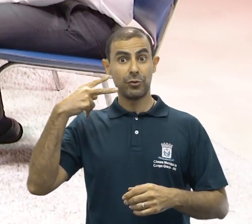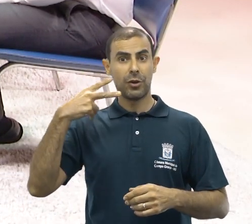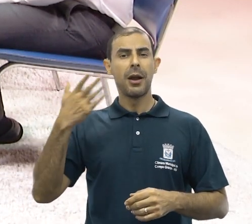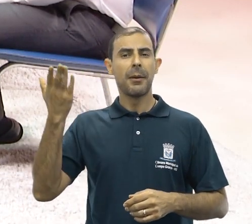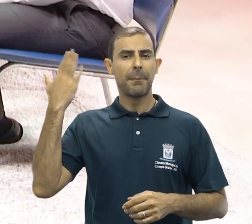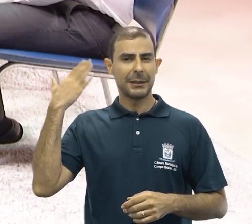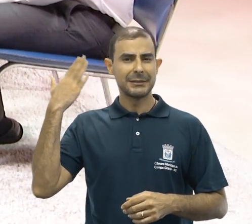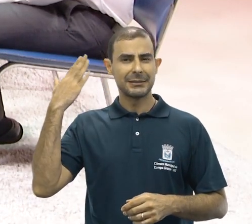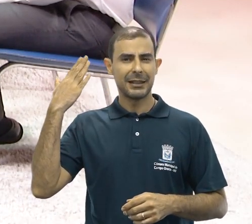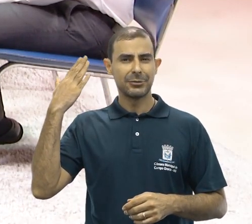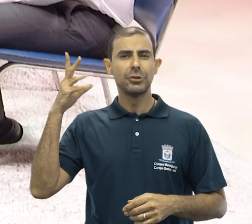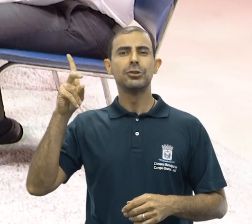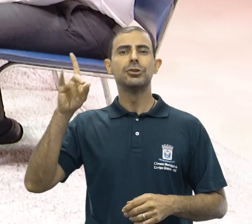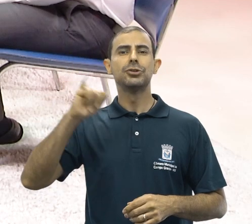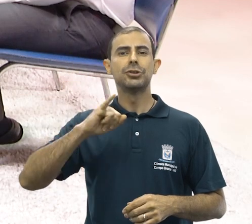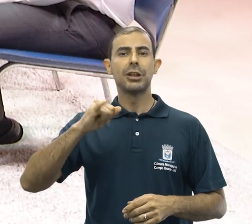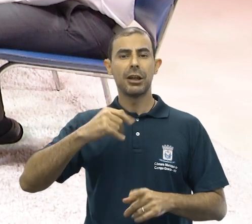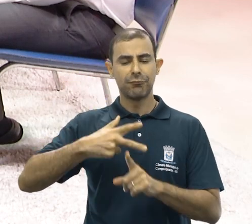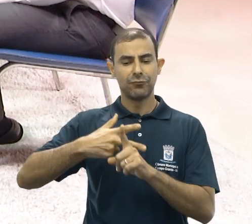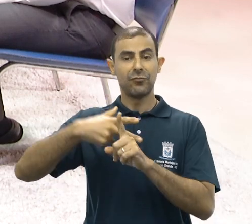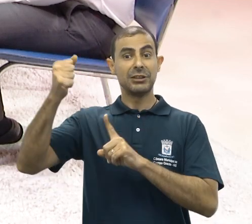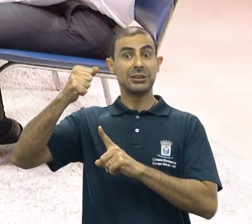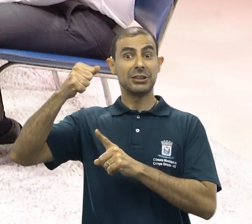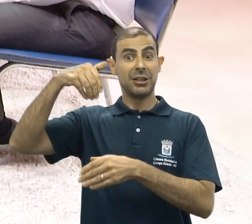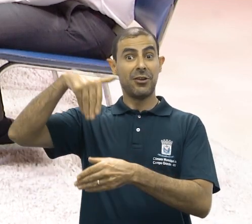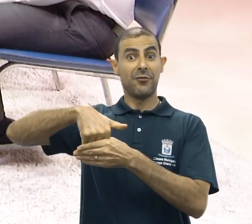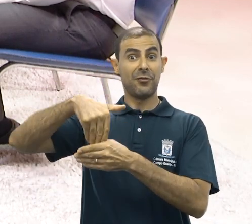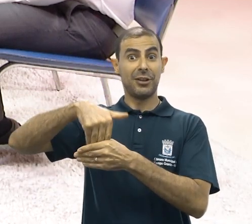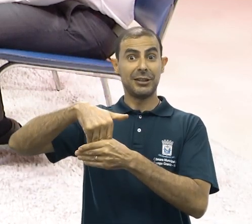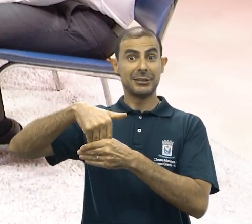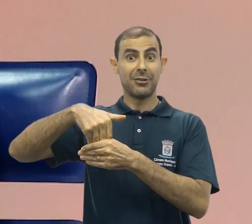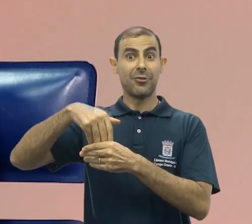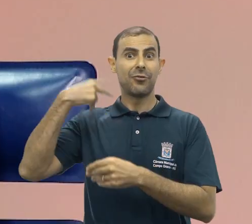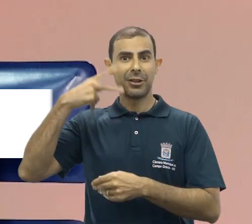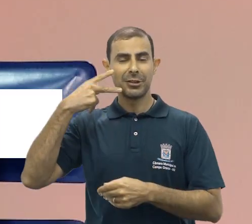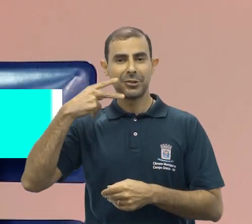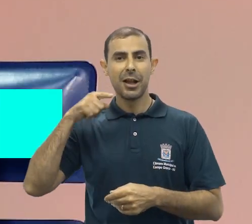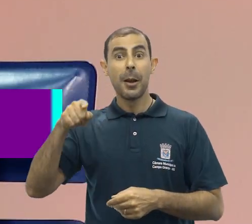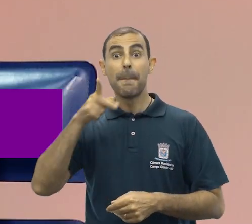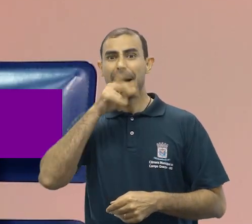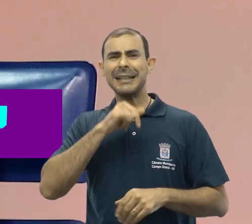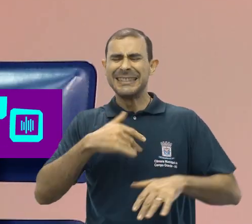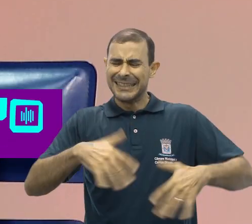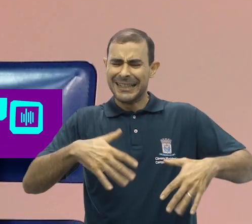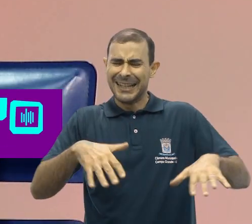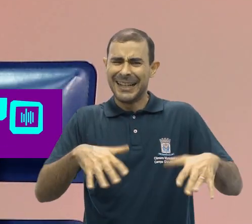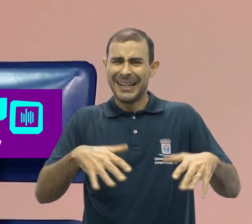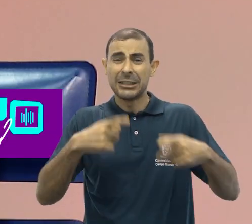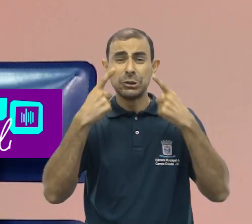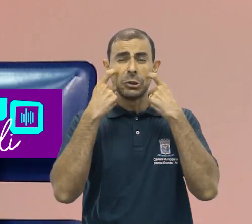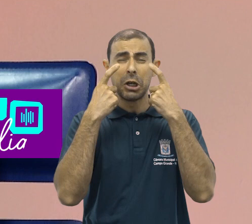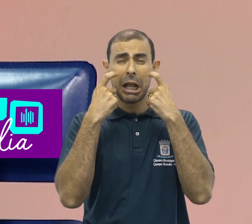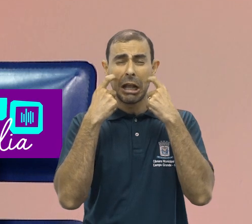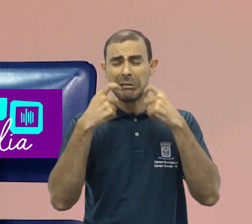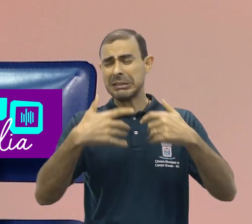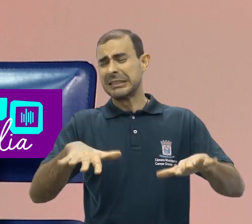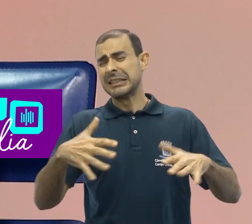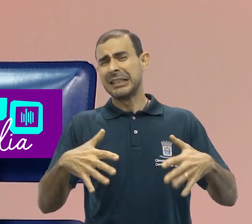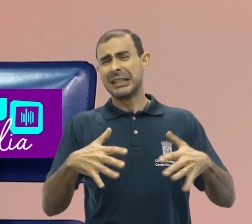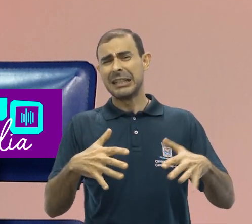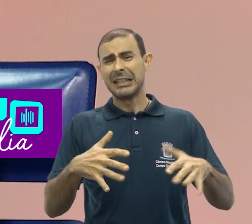vereador, o meu pai tremia assim, sabe? Tremia naquela pandemia e chorava.